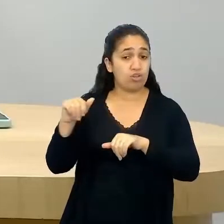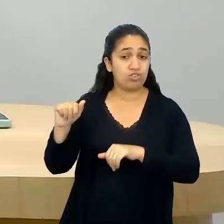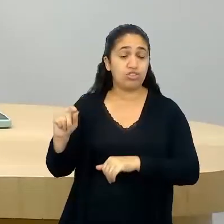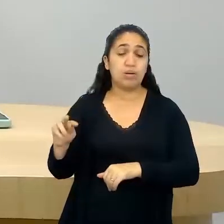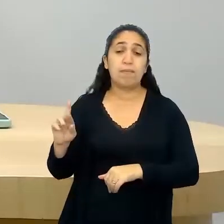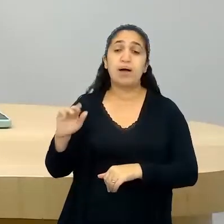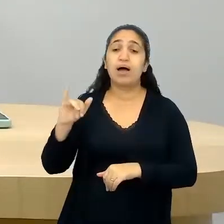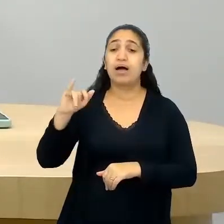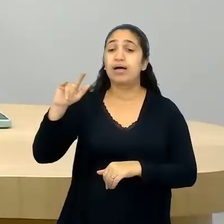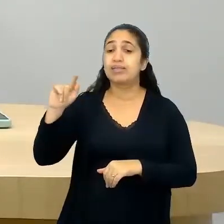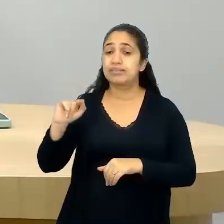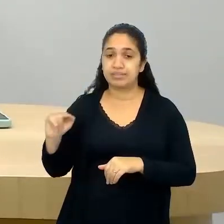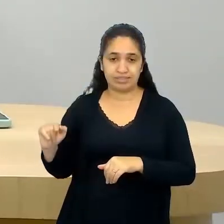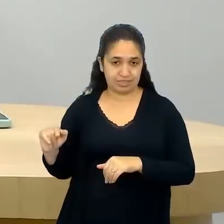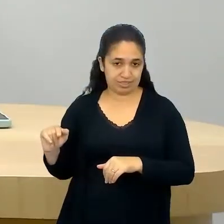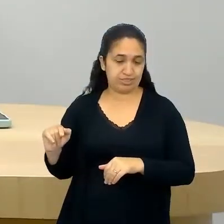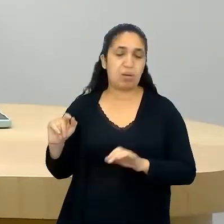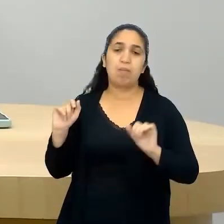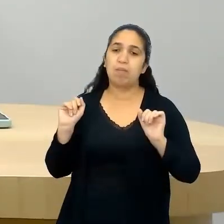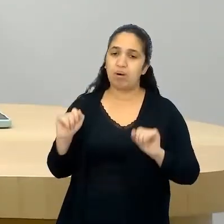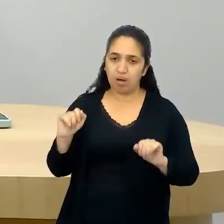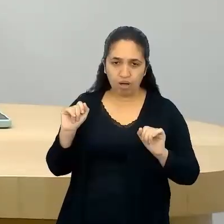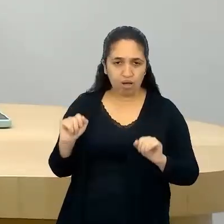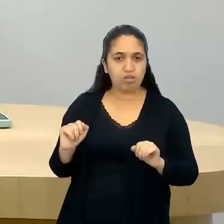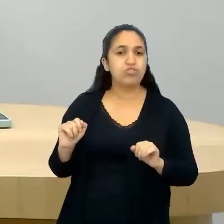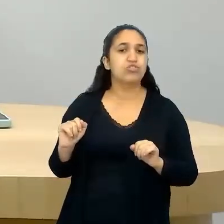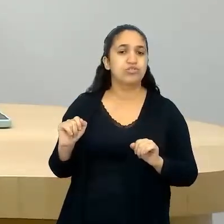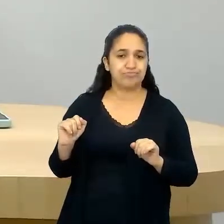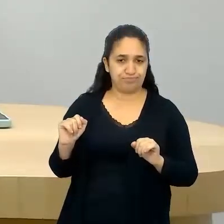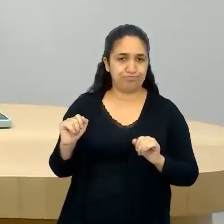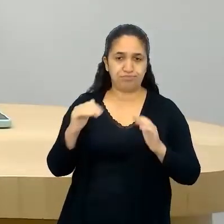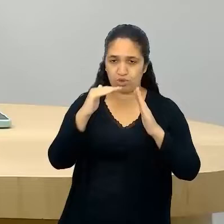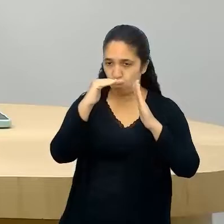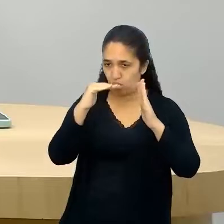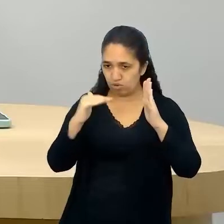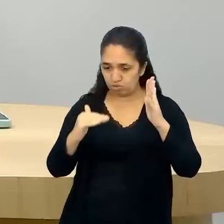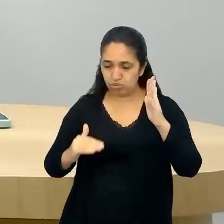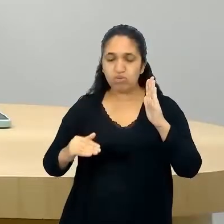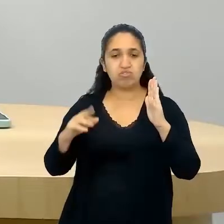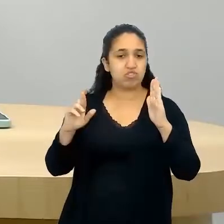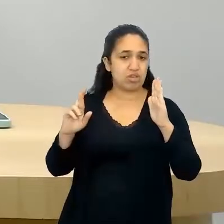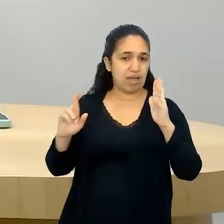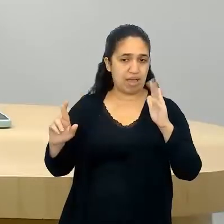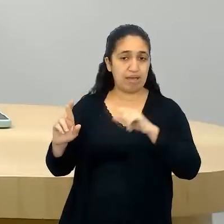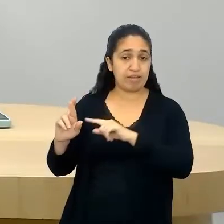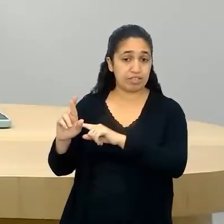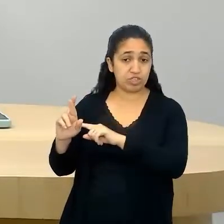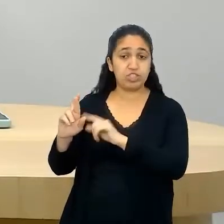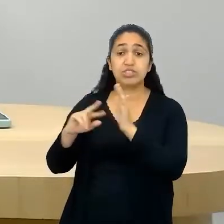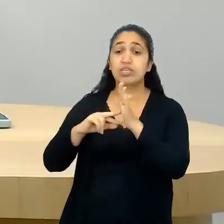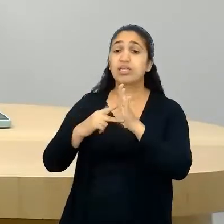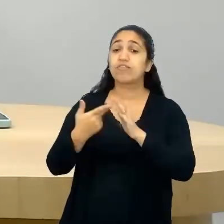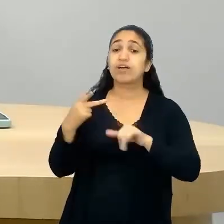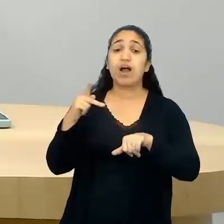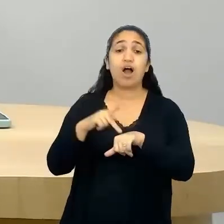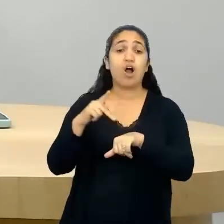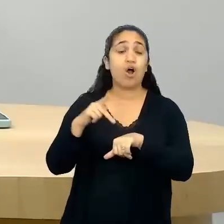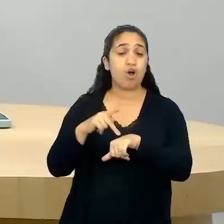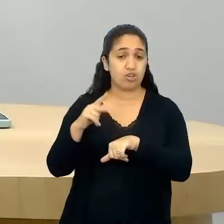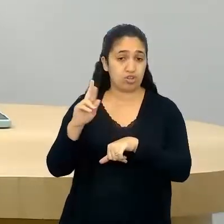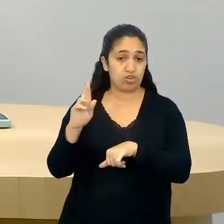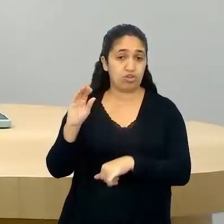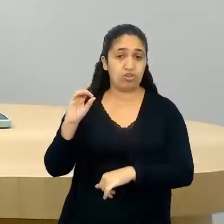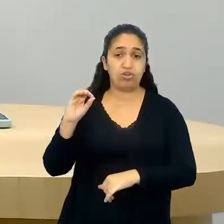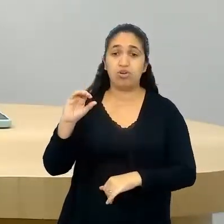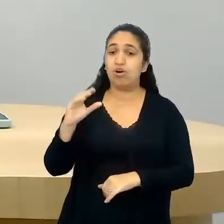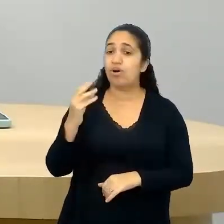que não representa na figura, mas pode aparecer também como horizonte R, né, R de rocha, né, no caso aí a rocha matriz. Tem que